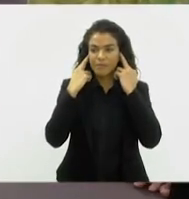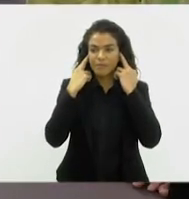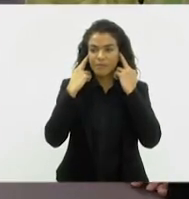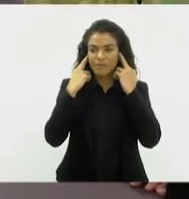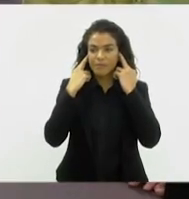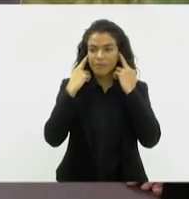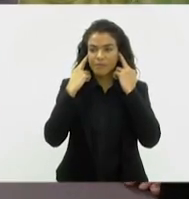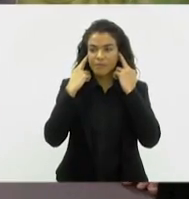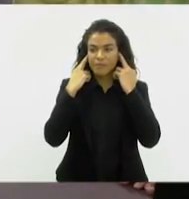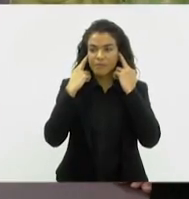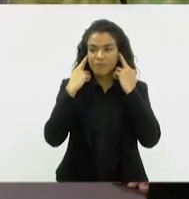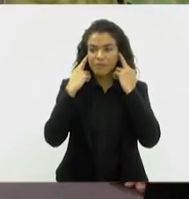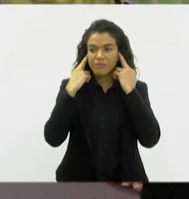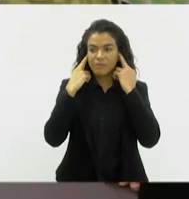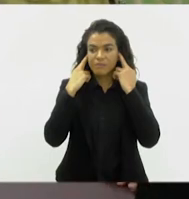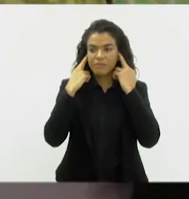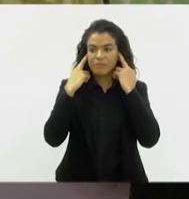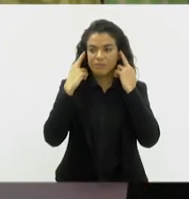Estadual.